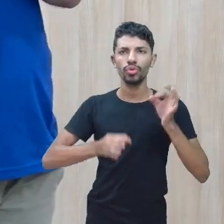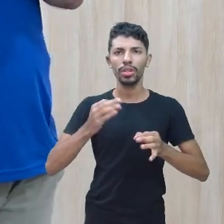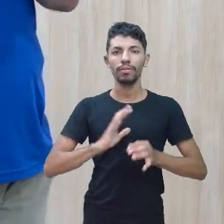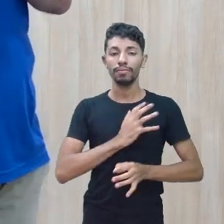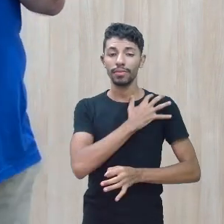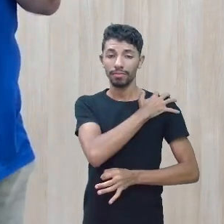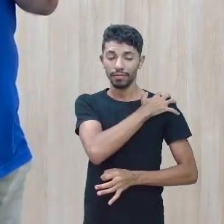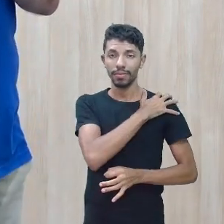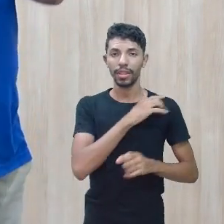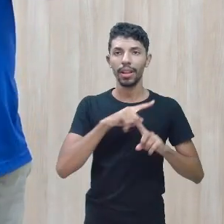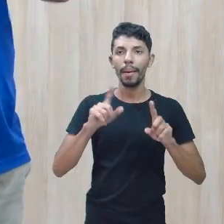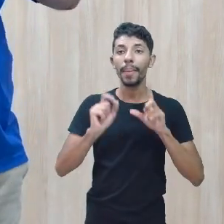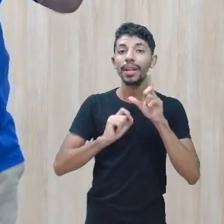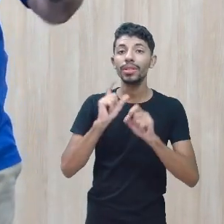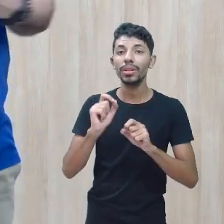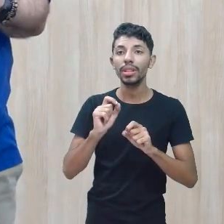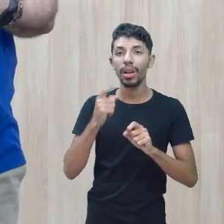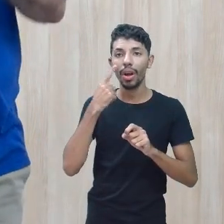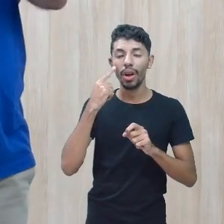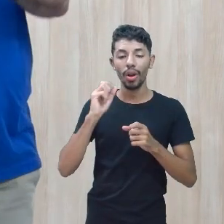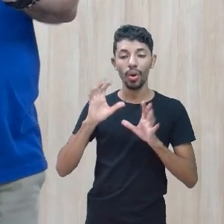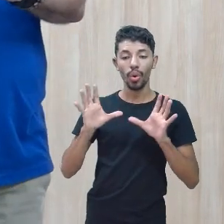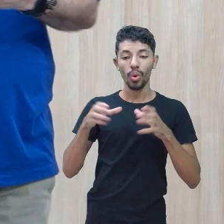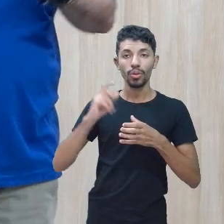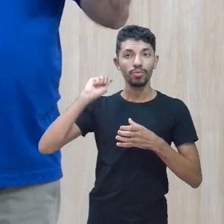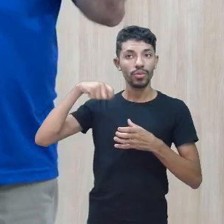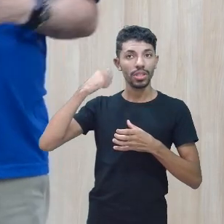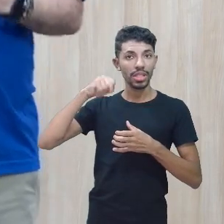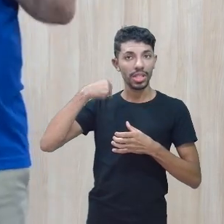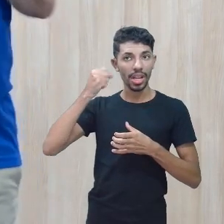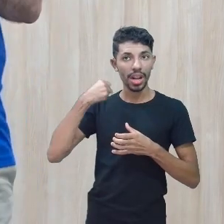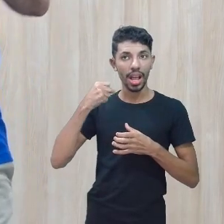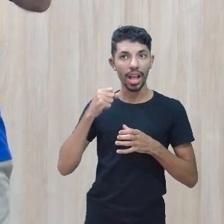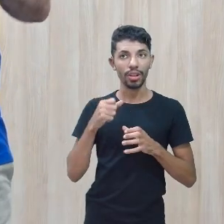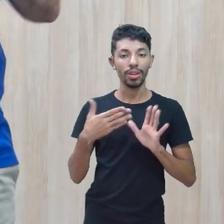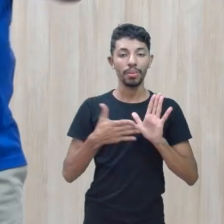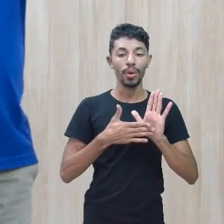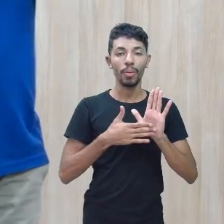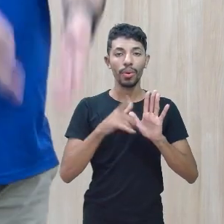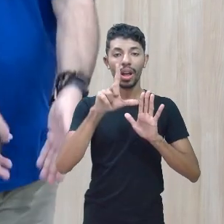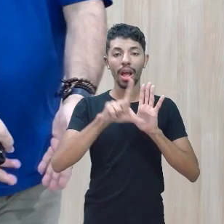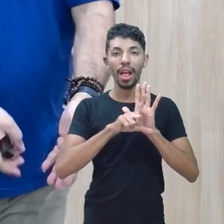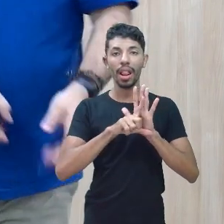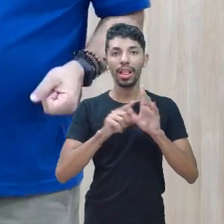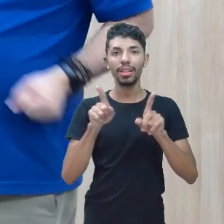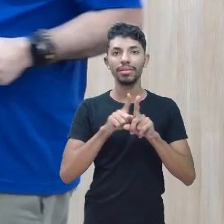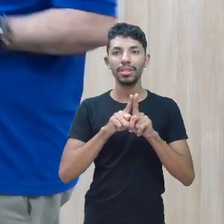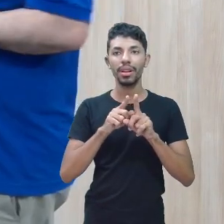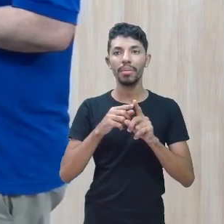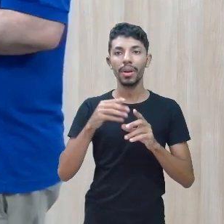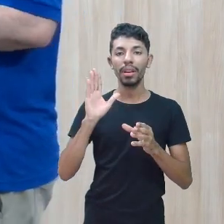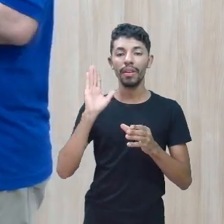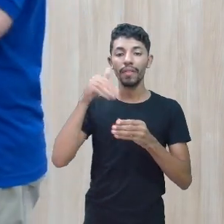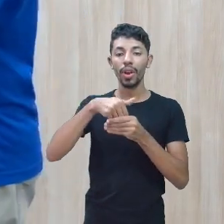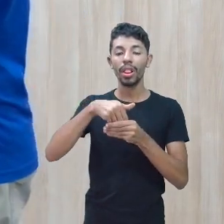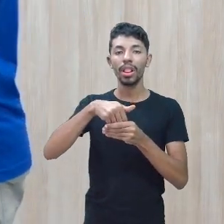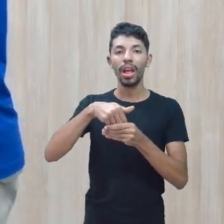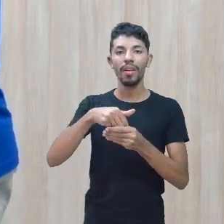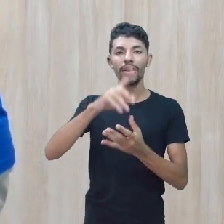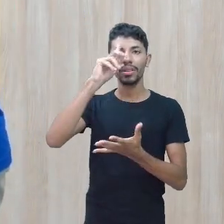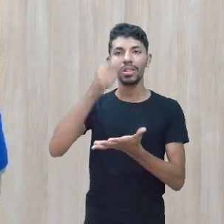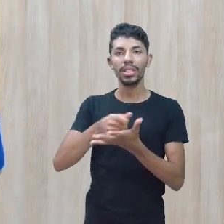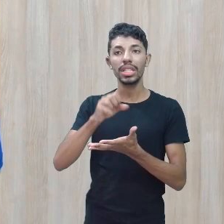romano que propunha e votava as leis que iriam entrar em vigor dentro daquela civilização. E